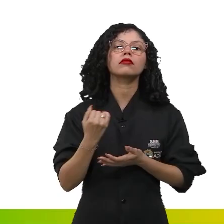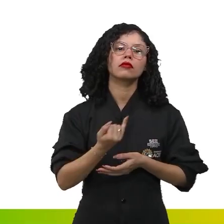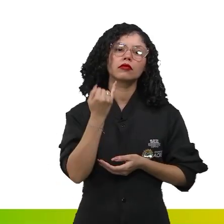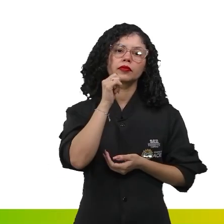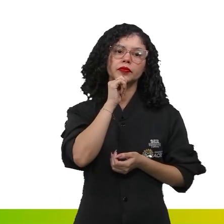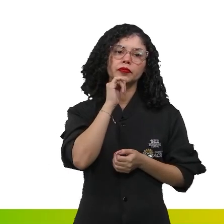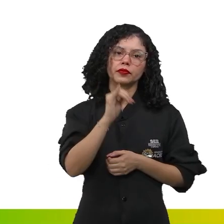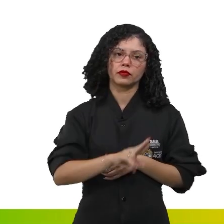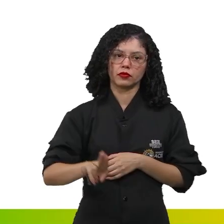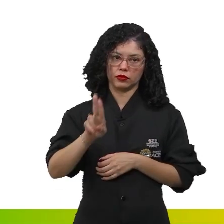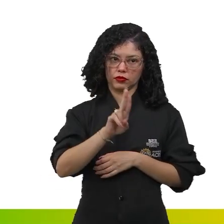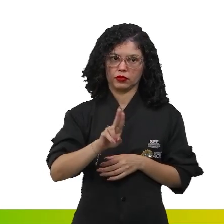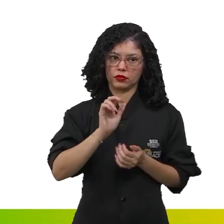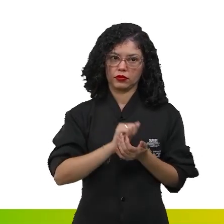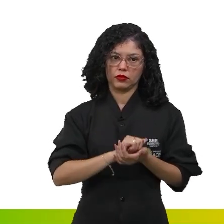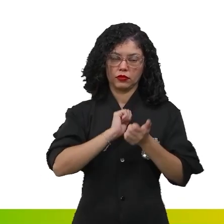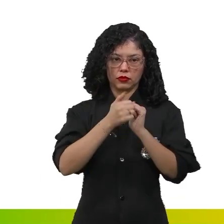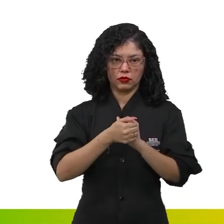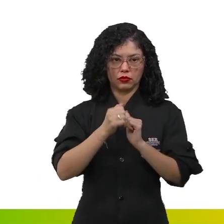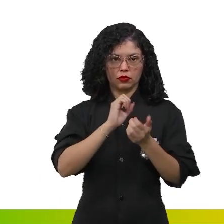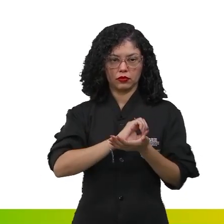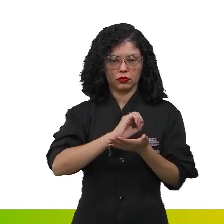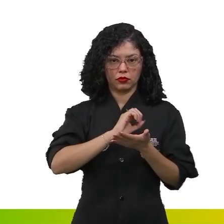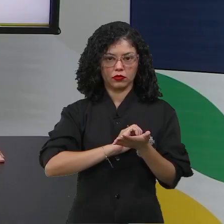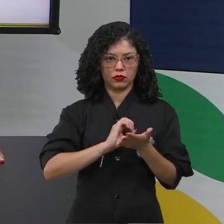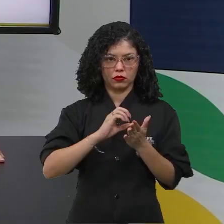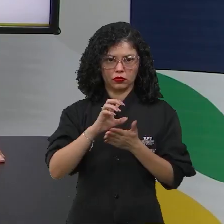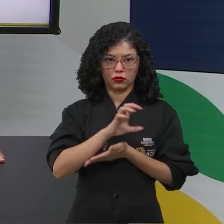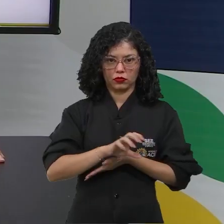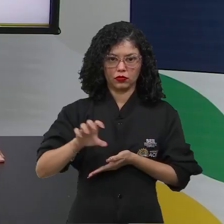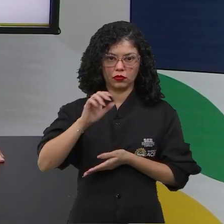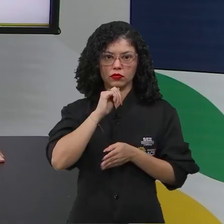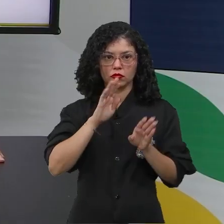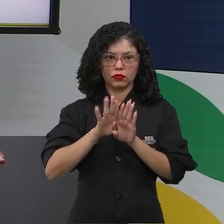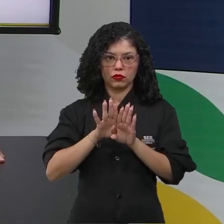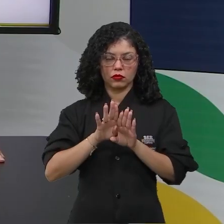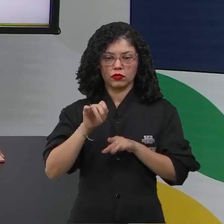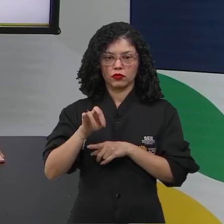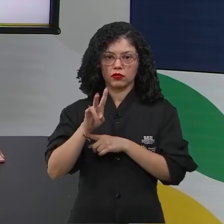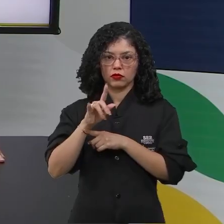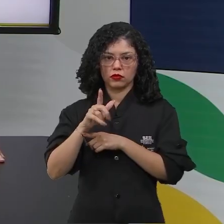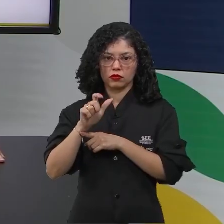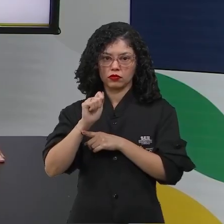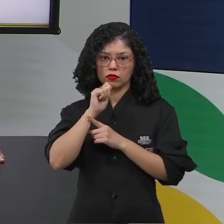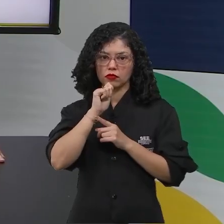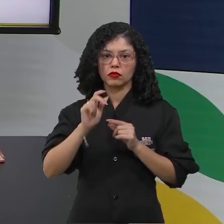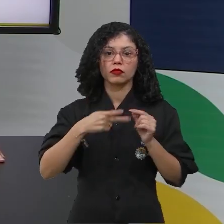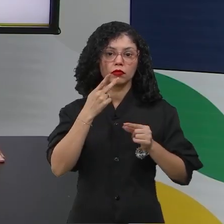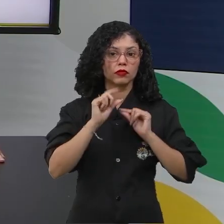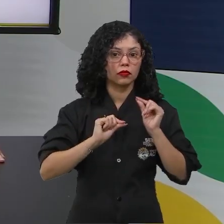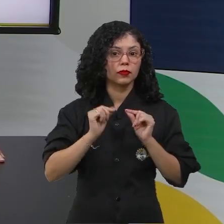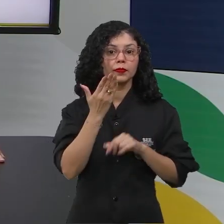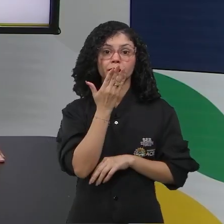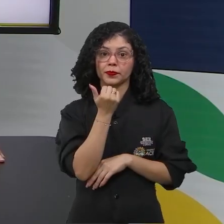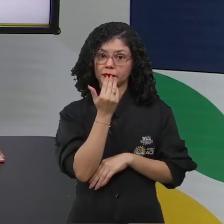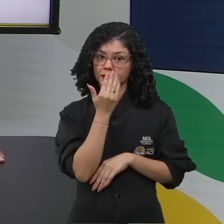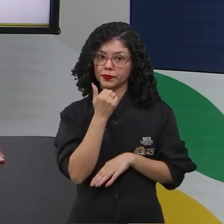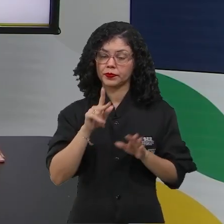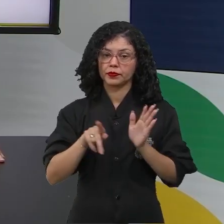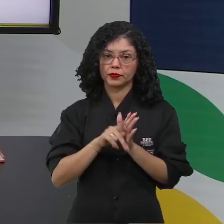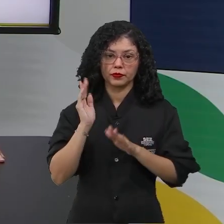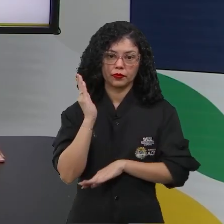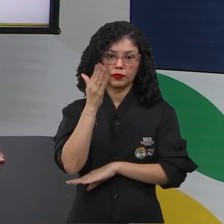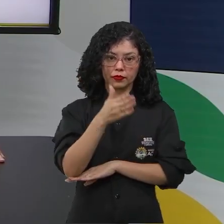o funcionamento adequado do organismo. Então, aqui, inicialmente, nutrição, a gente está falando da alimentação. Vai ser esse o